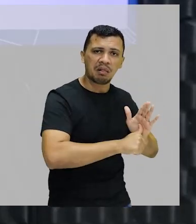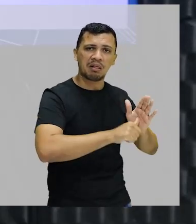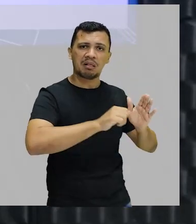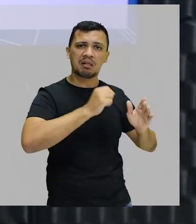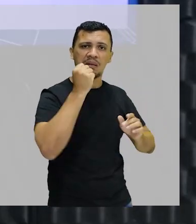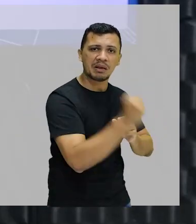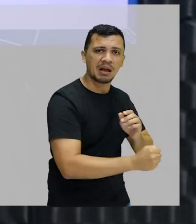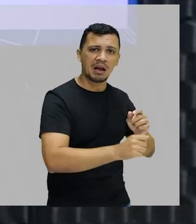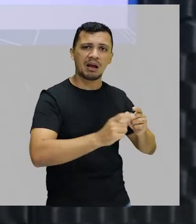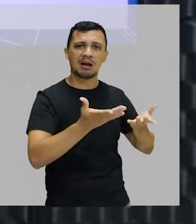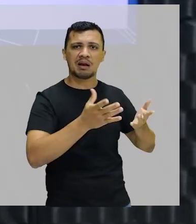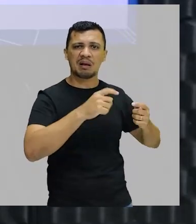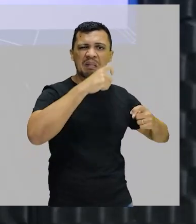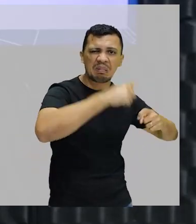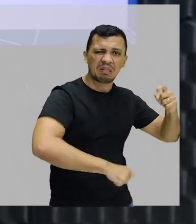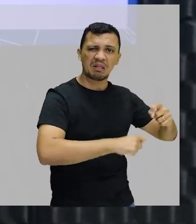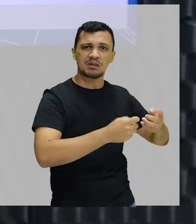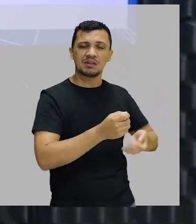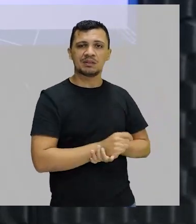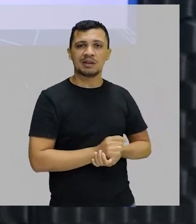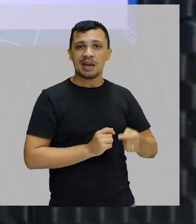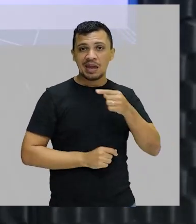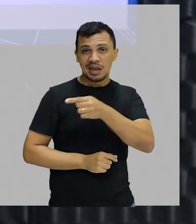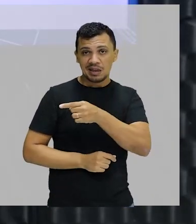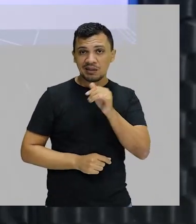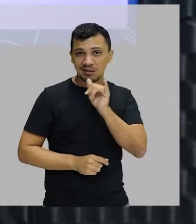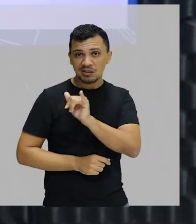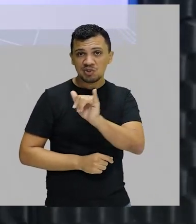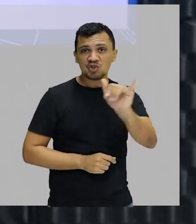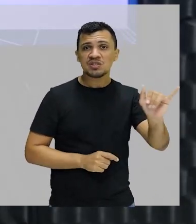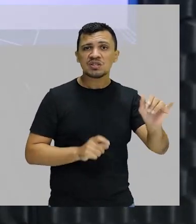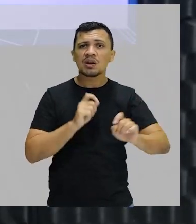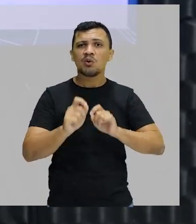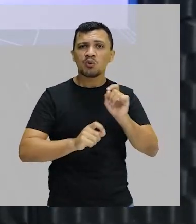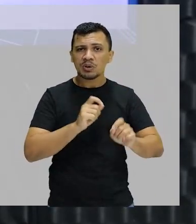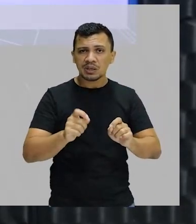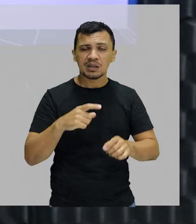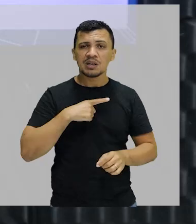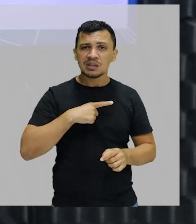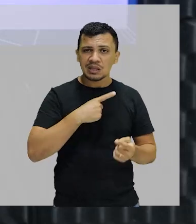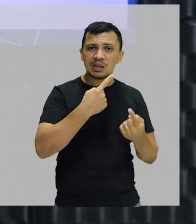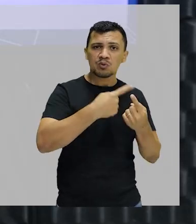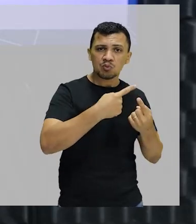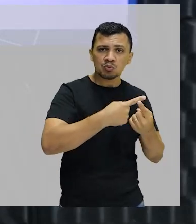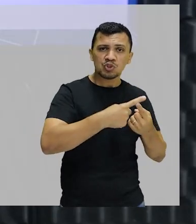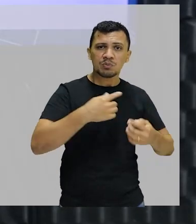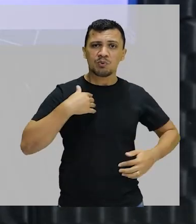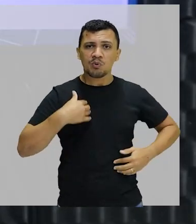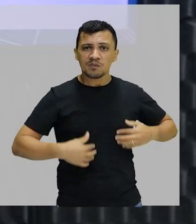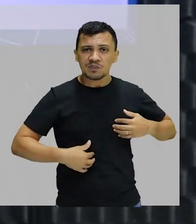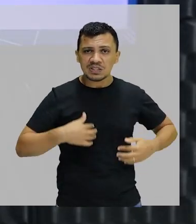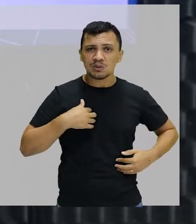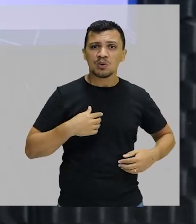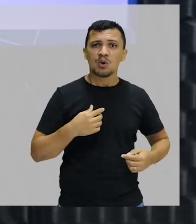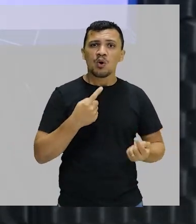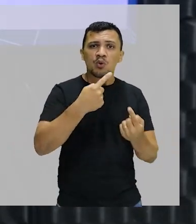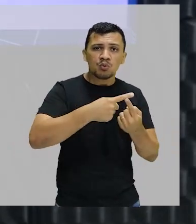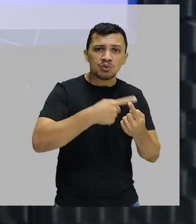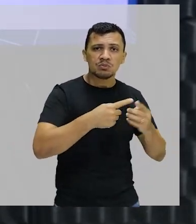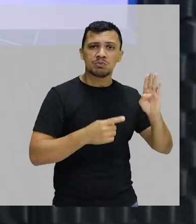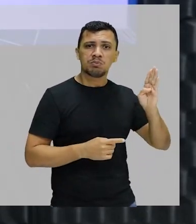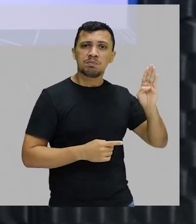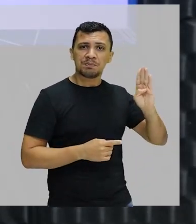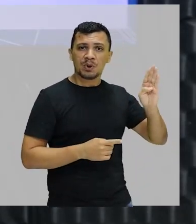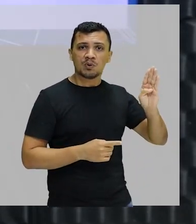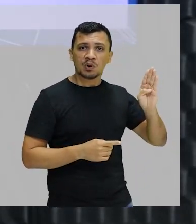Lombroso está tentando dizer é que existe um tipo físico, um tipo biológico que leva os indivíduos a estarem mais